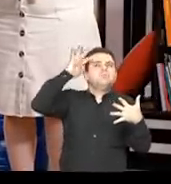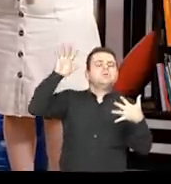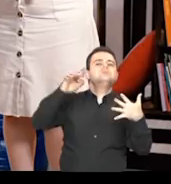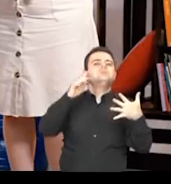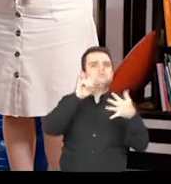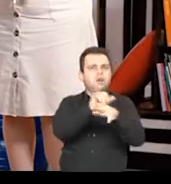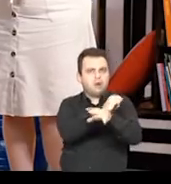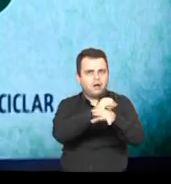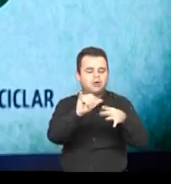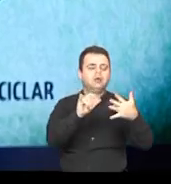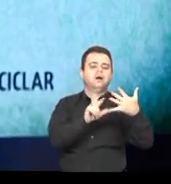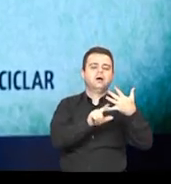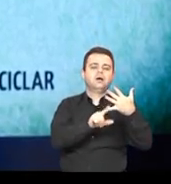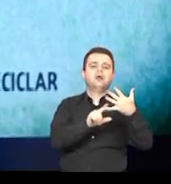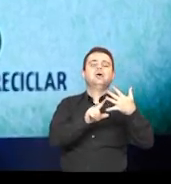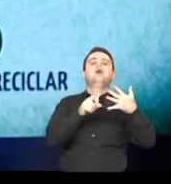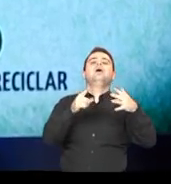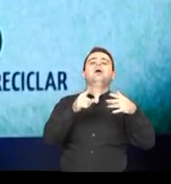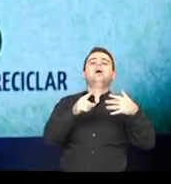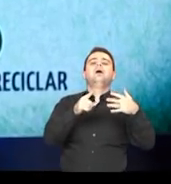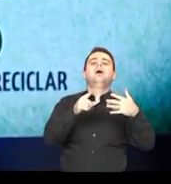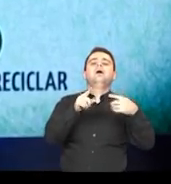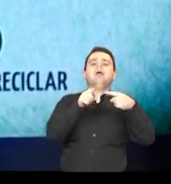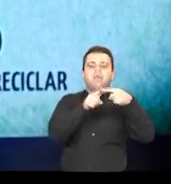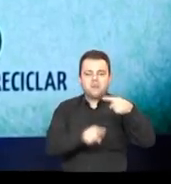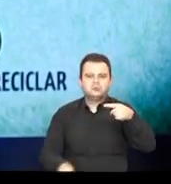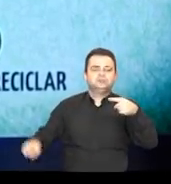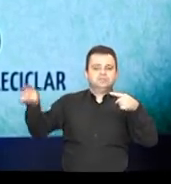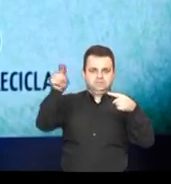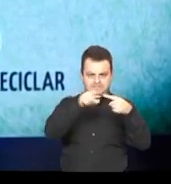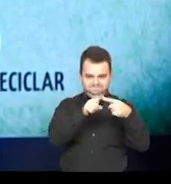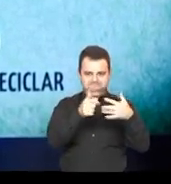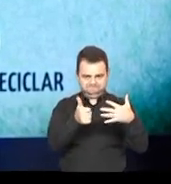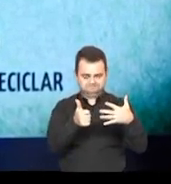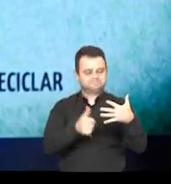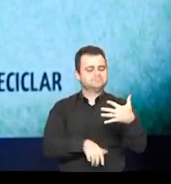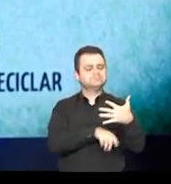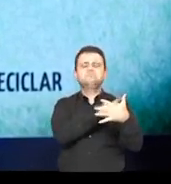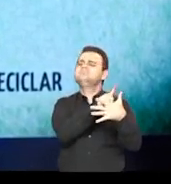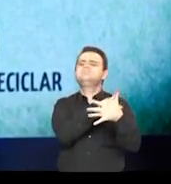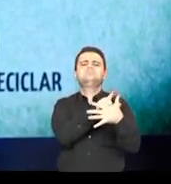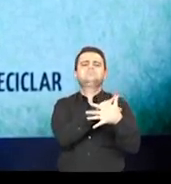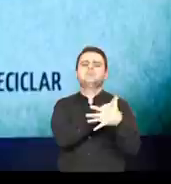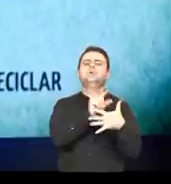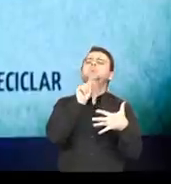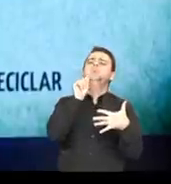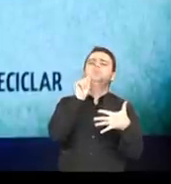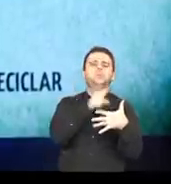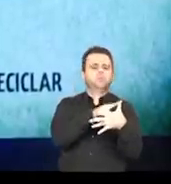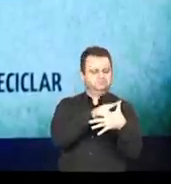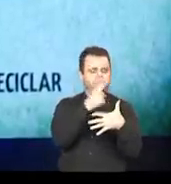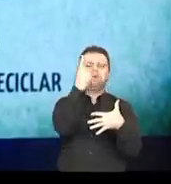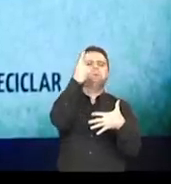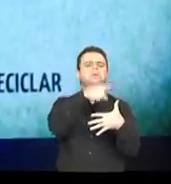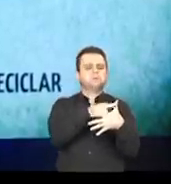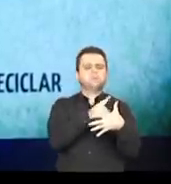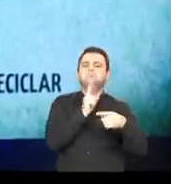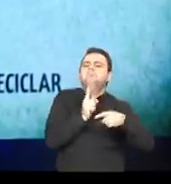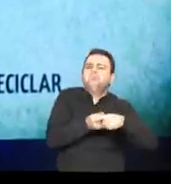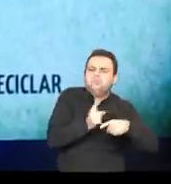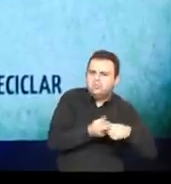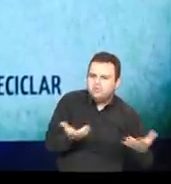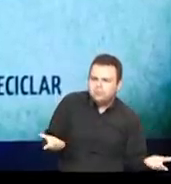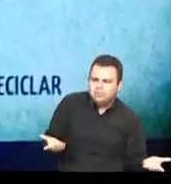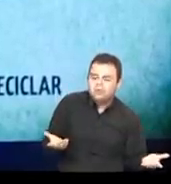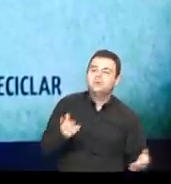reutilizar. Isso, e a gente vai começar falando do reduzir. Por que o reduzir seria o primeiro R? Porque, como os